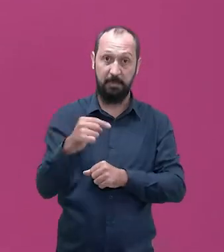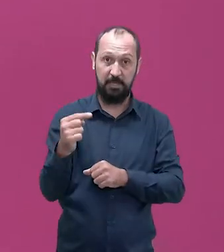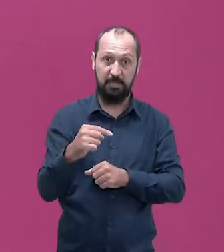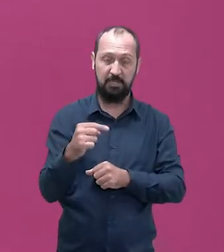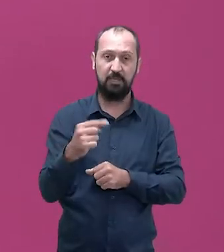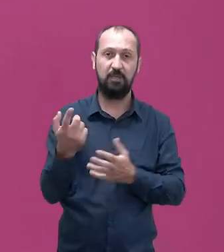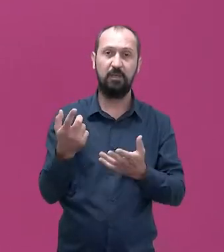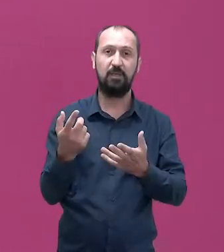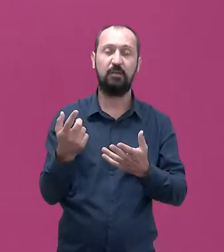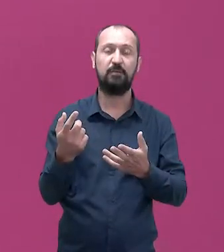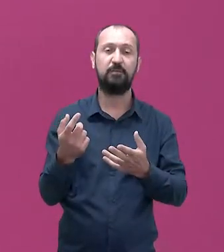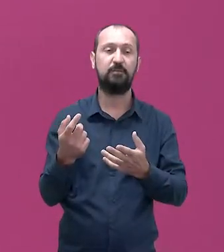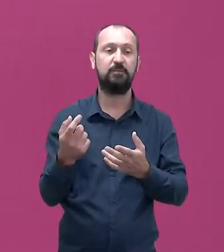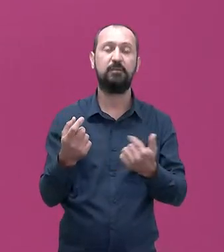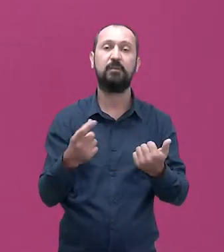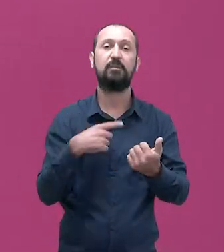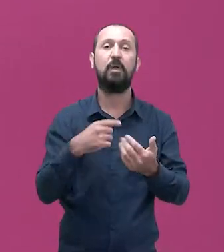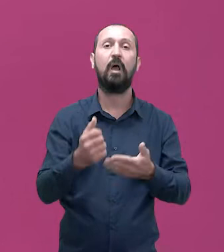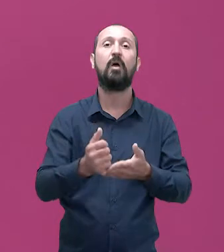que esse